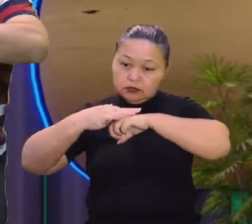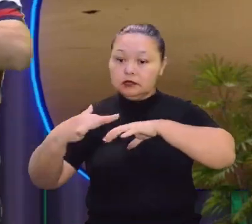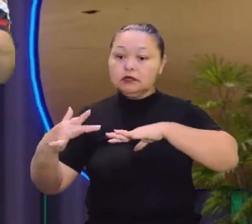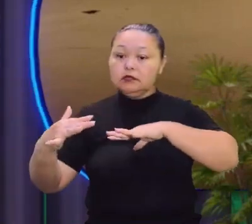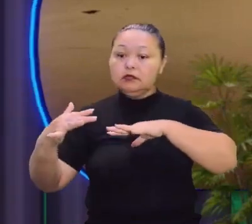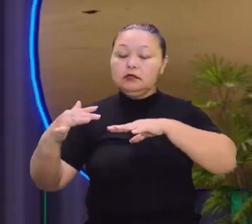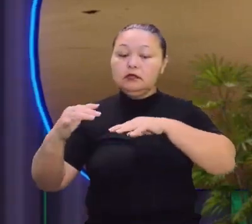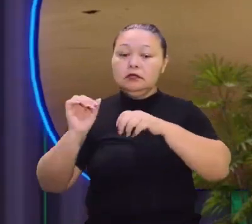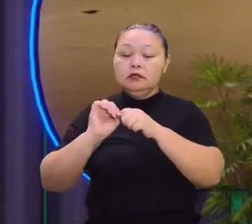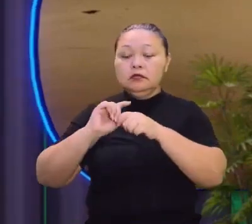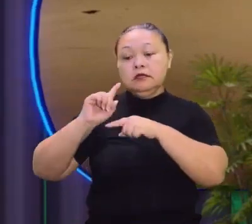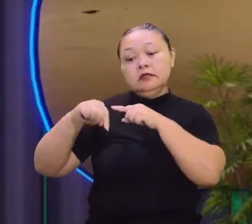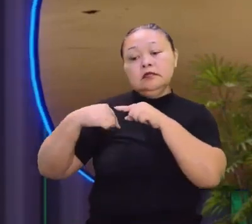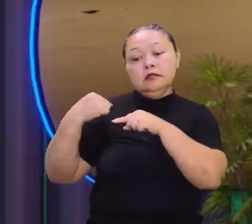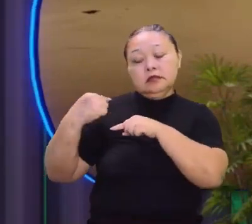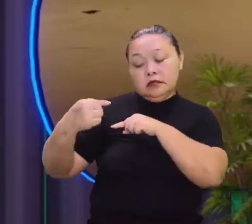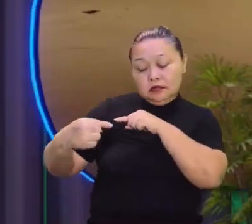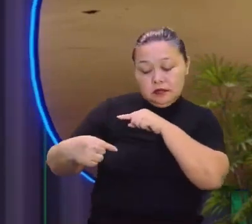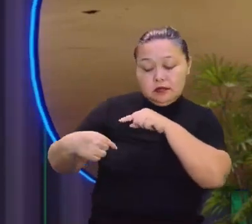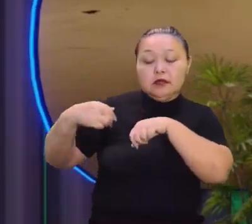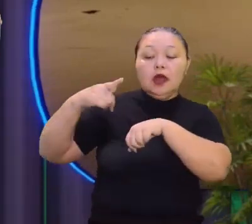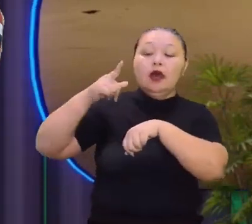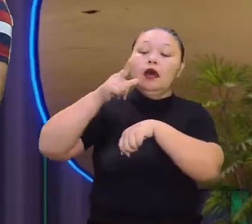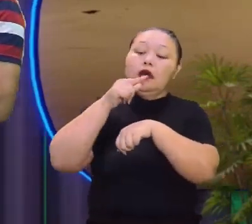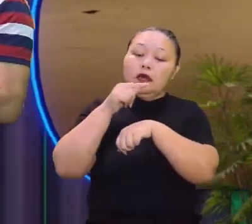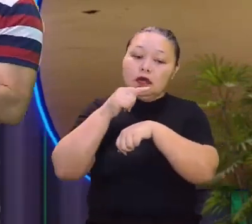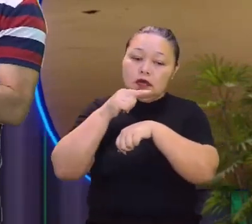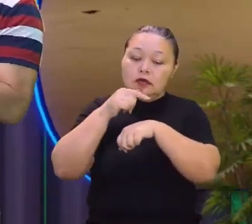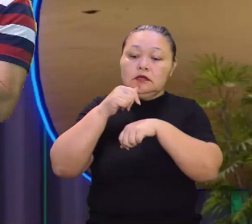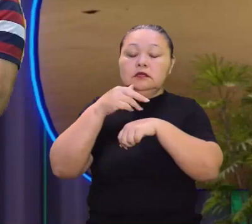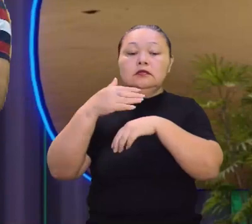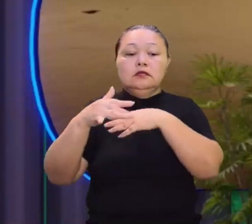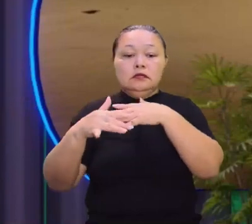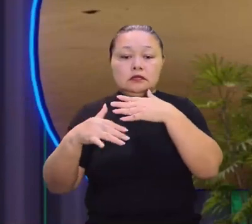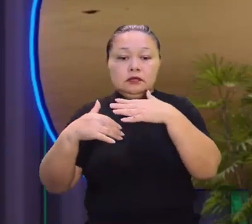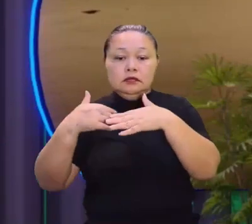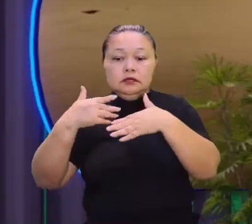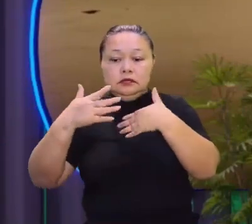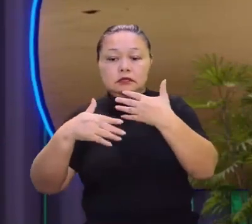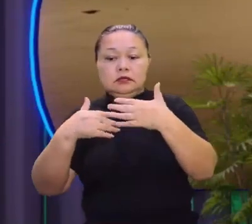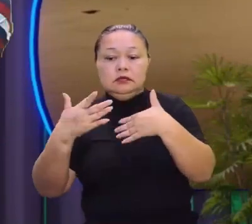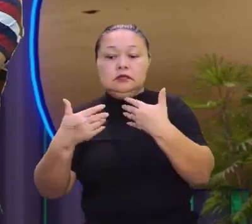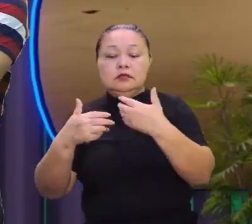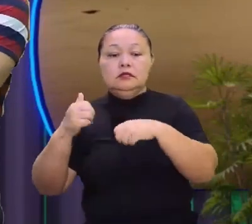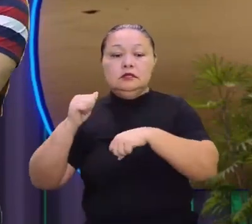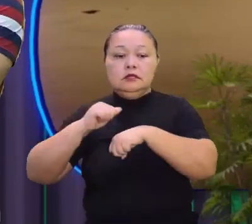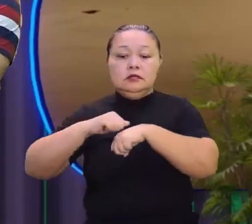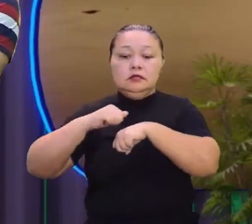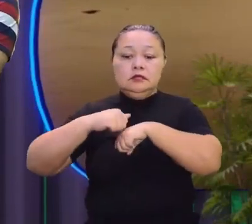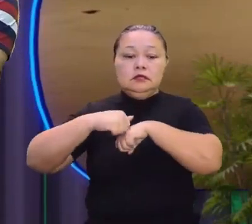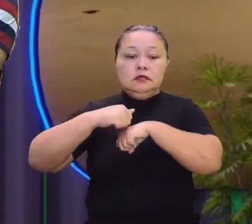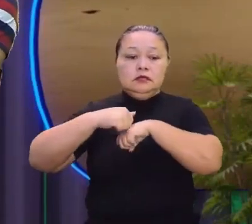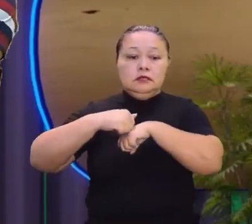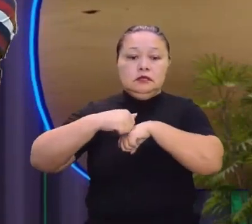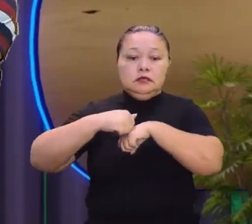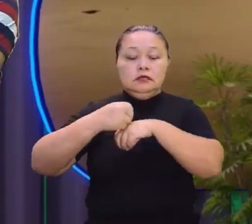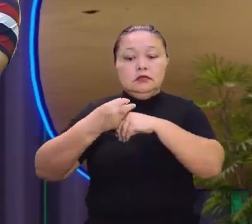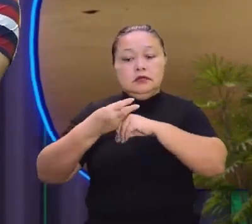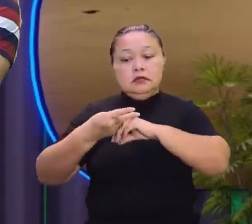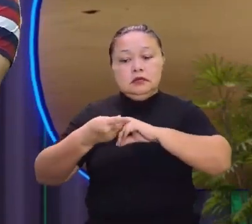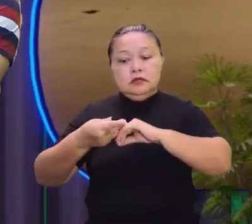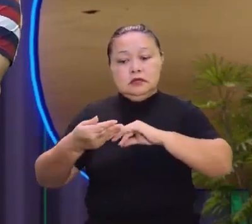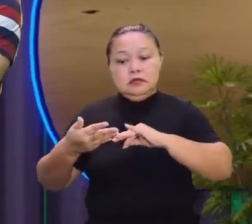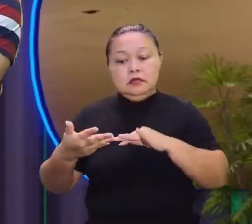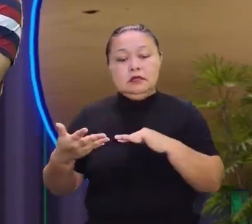beleza? Milhões e milhões de anos. Essa água fazendo essa pressão, esse trabalho sobre a rocha. Justamente. Ela vai desintegrando a